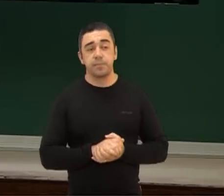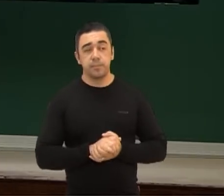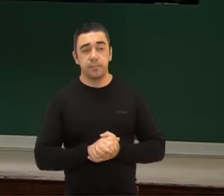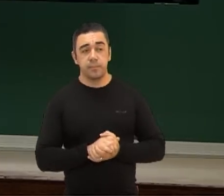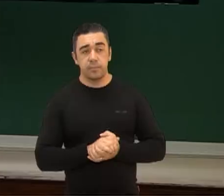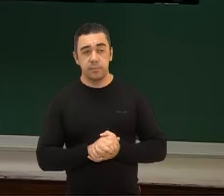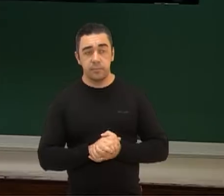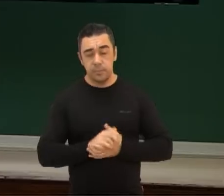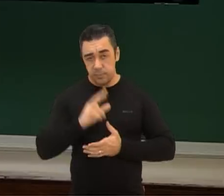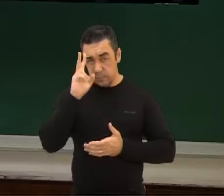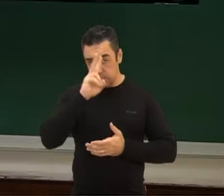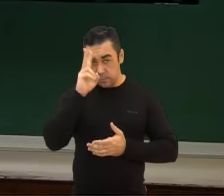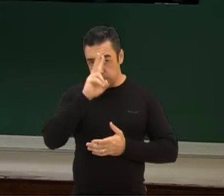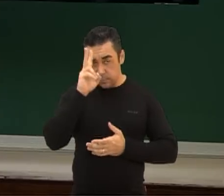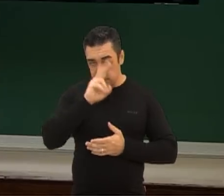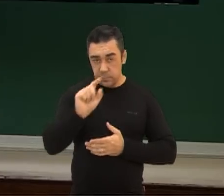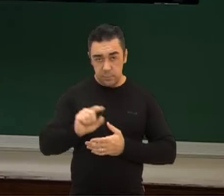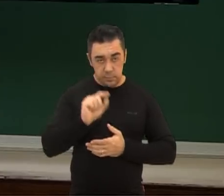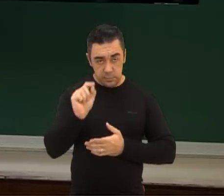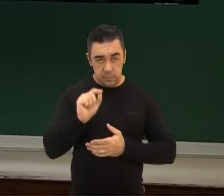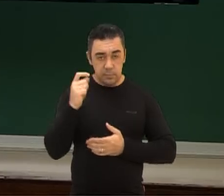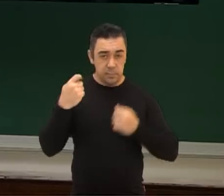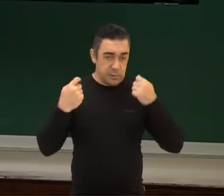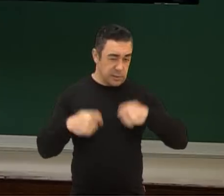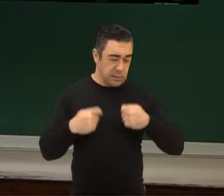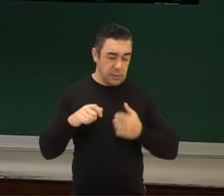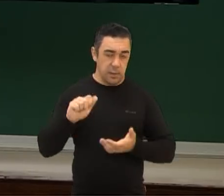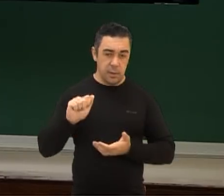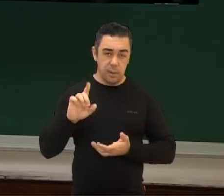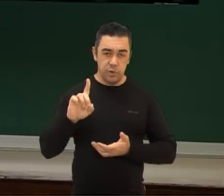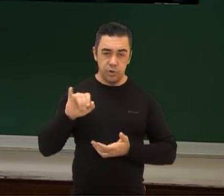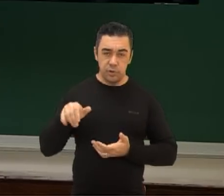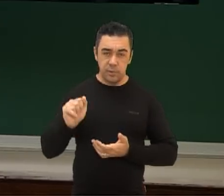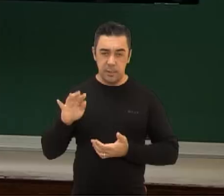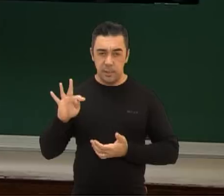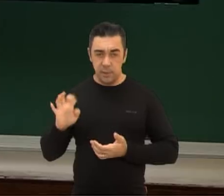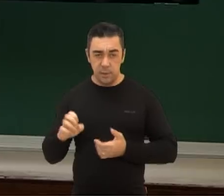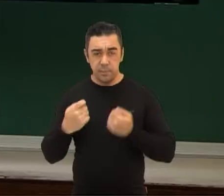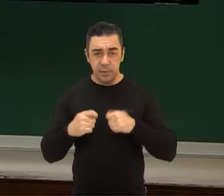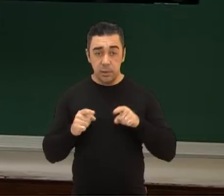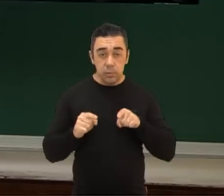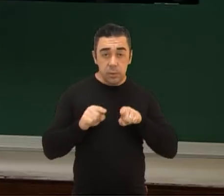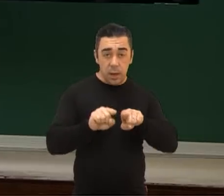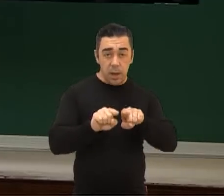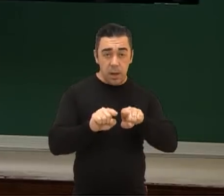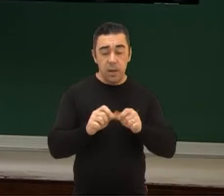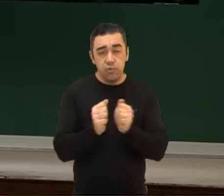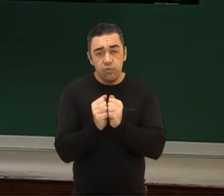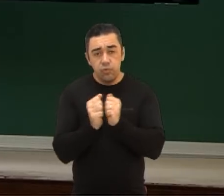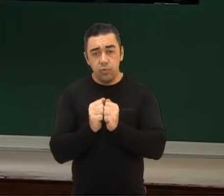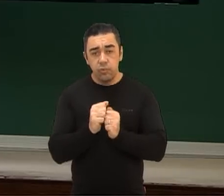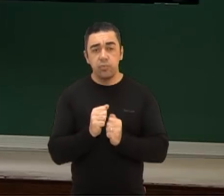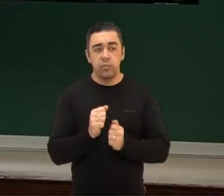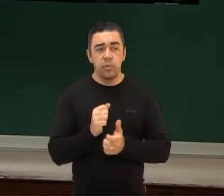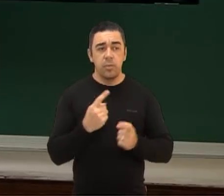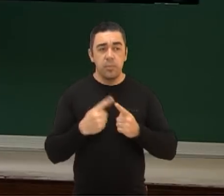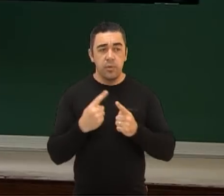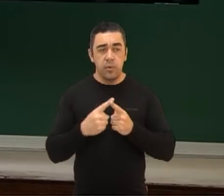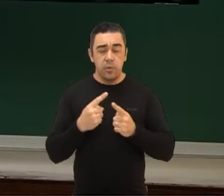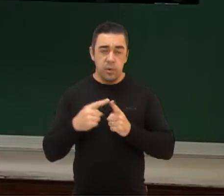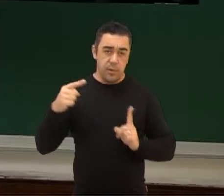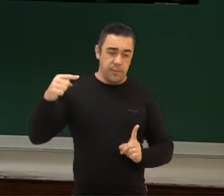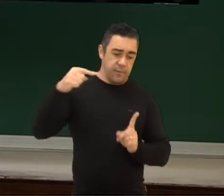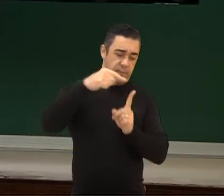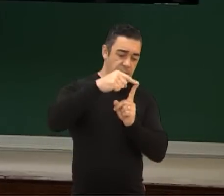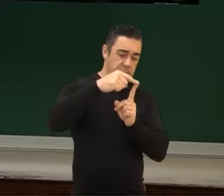Então, lembrando que os ângulos, para serem adjacentes, eles têm que estar lado a lado. Por quê? Porque ele tem que ter o vértice e